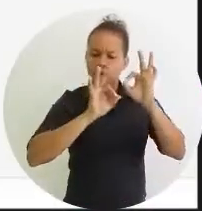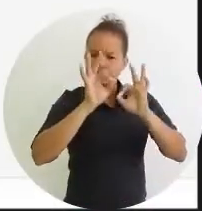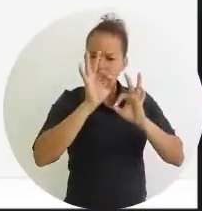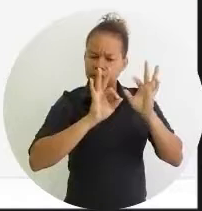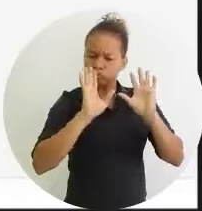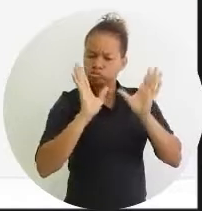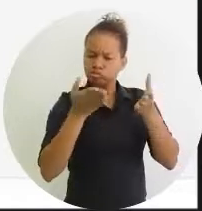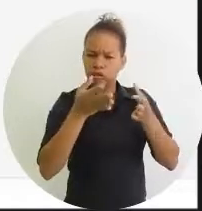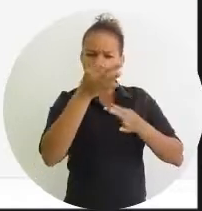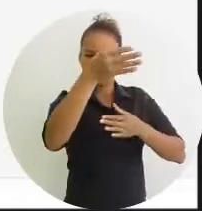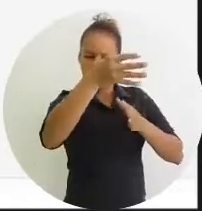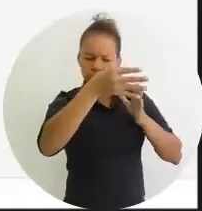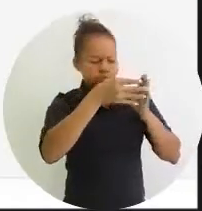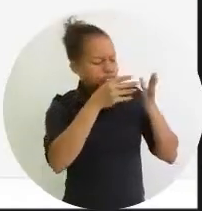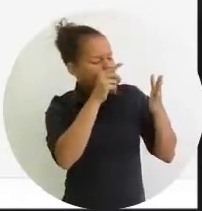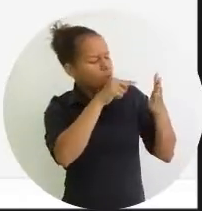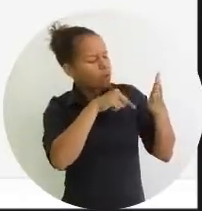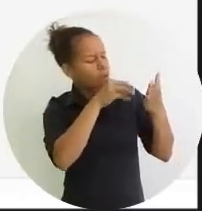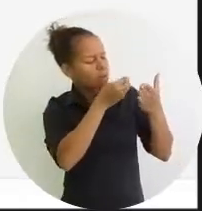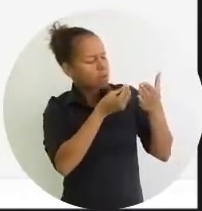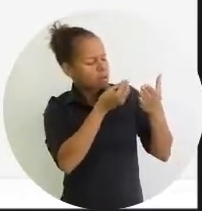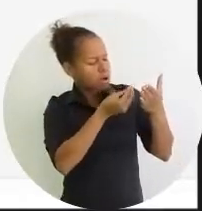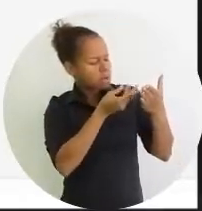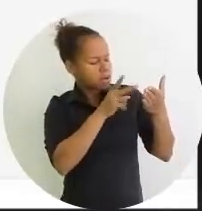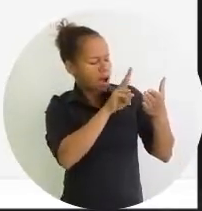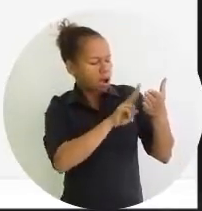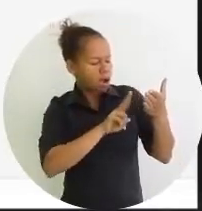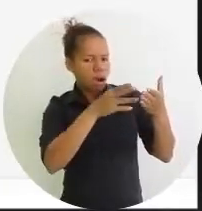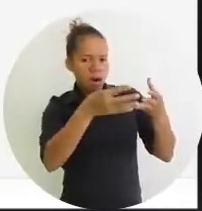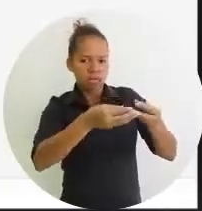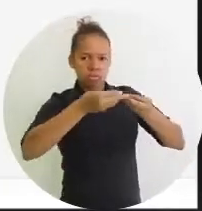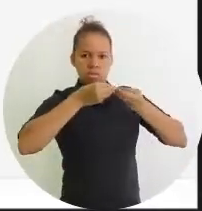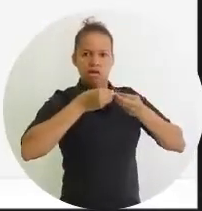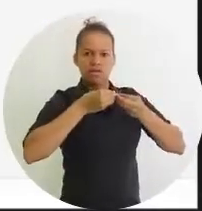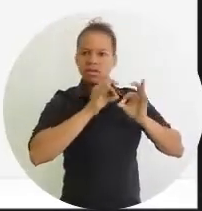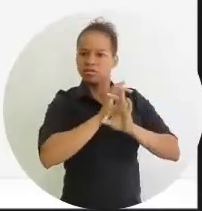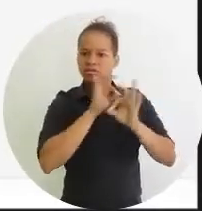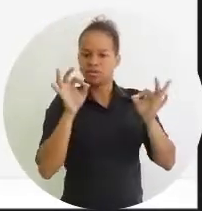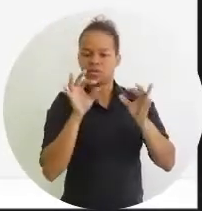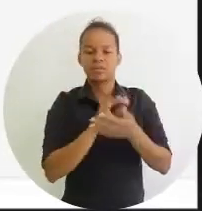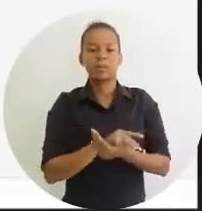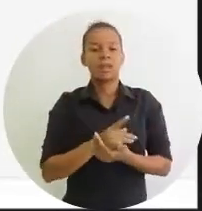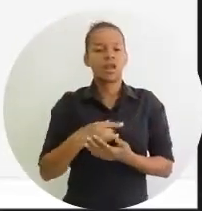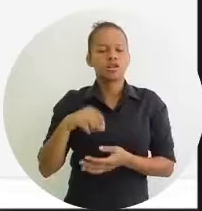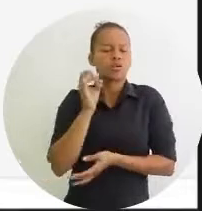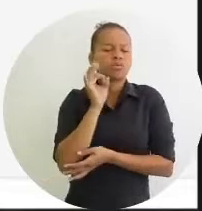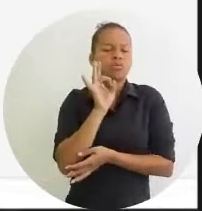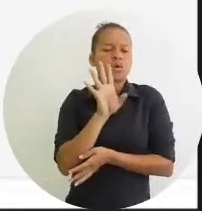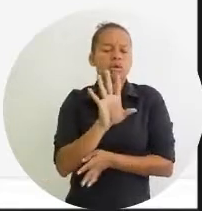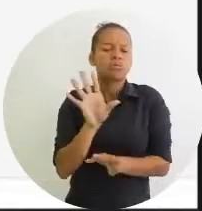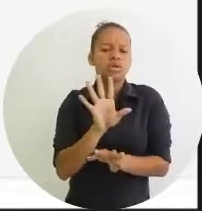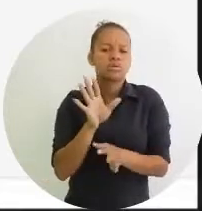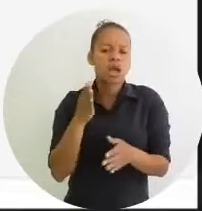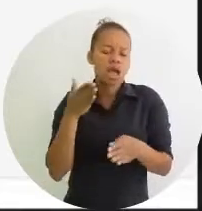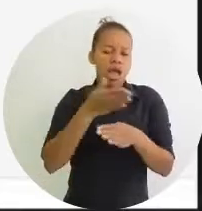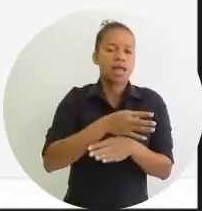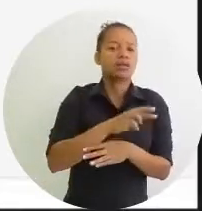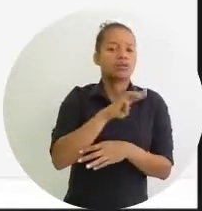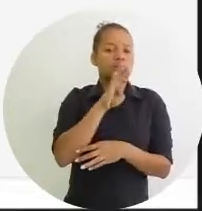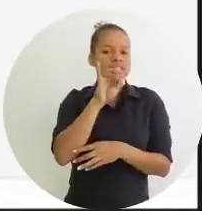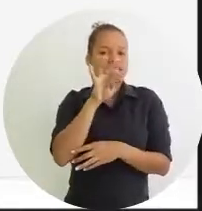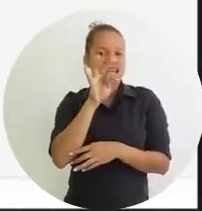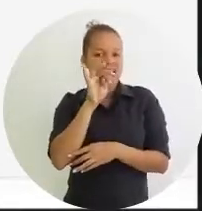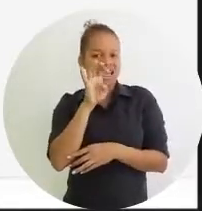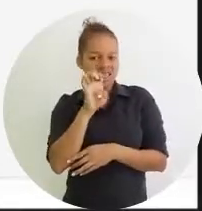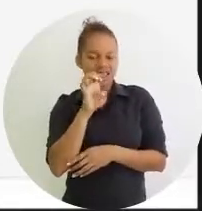bonitinho, como já pronto para você, certo? E é só isso, você entra no site de componentes,